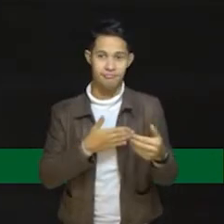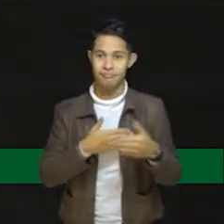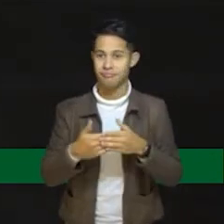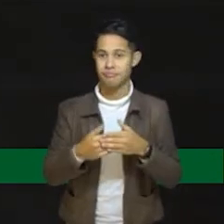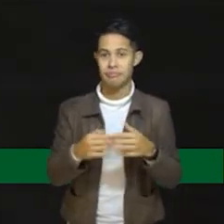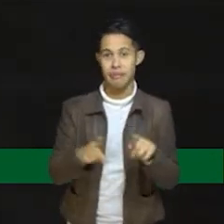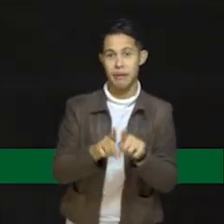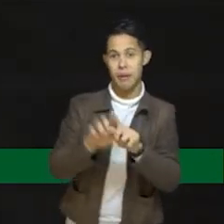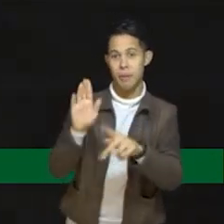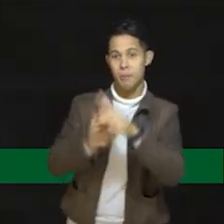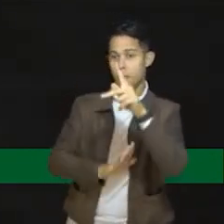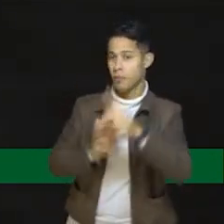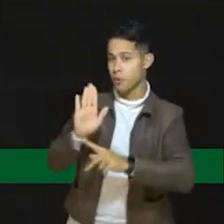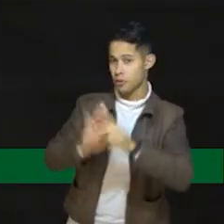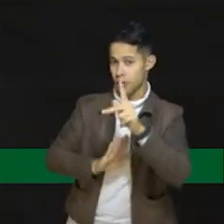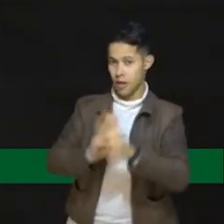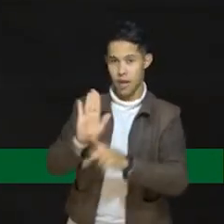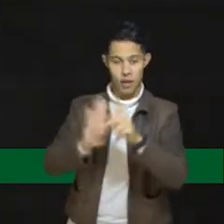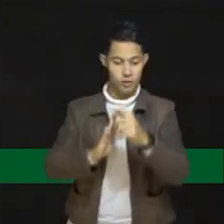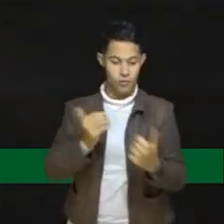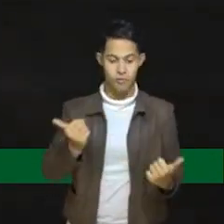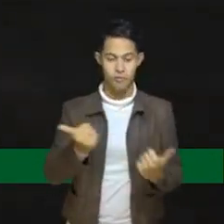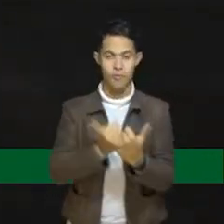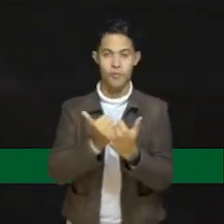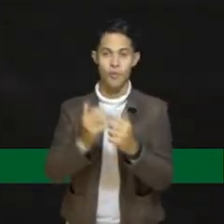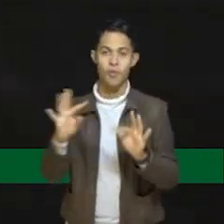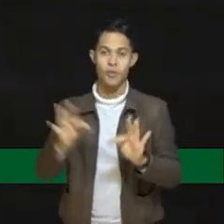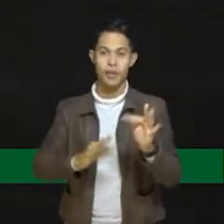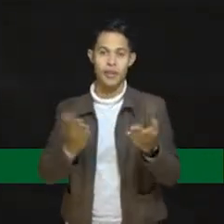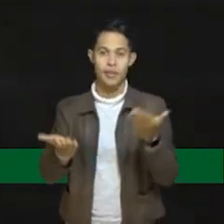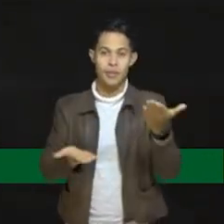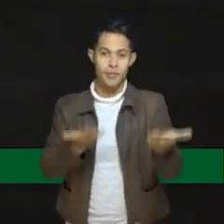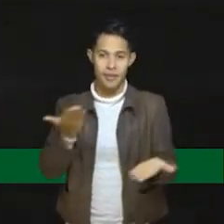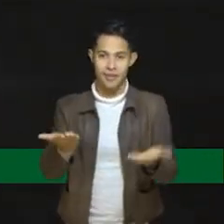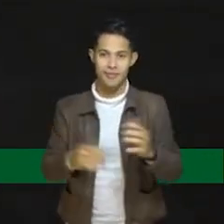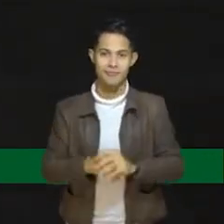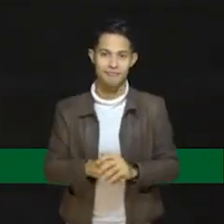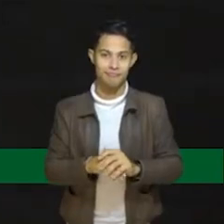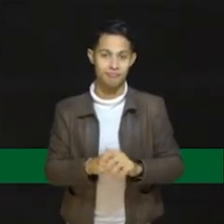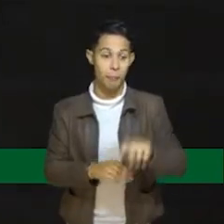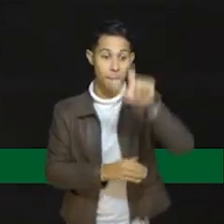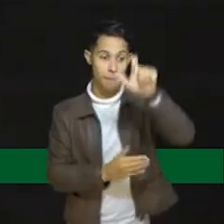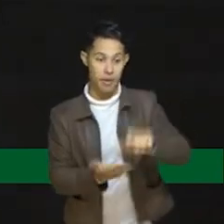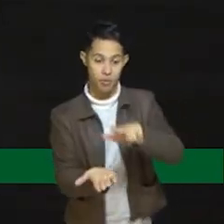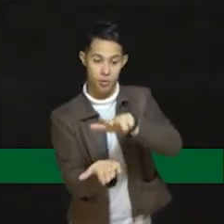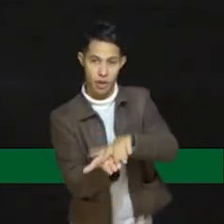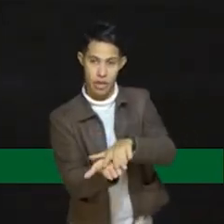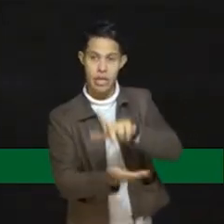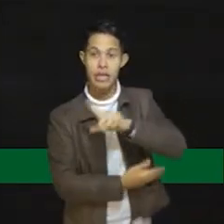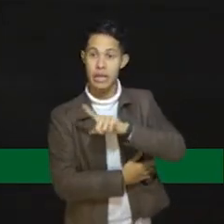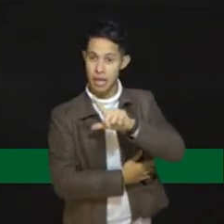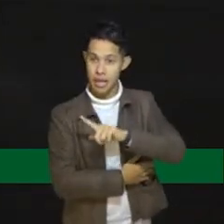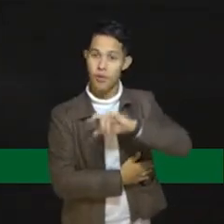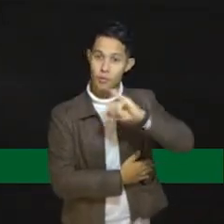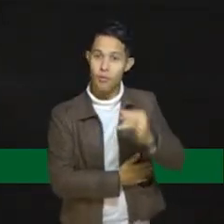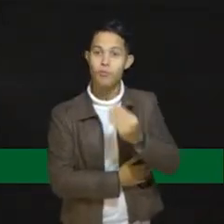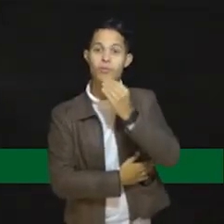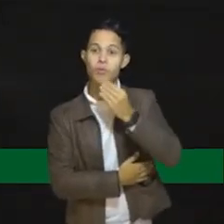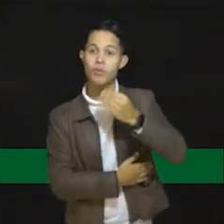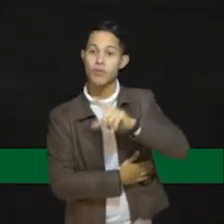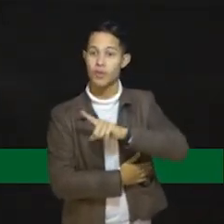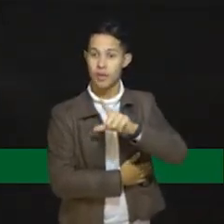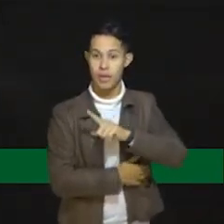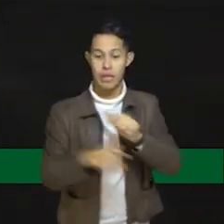projeto para o tratamento, né? Então, para esses pacientes tenham a oportunidade de ter todo o tratamento do início ao fim. O tratamento da